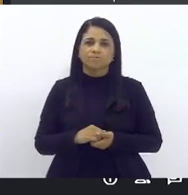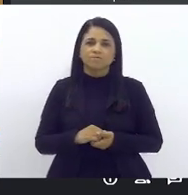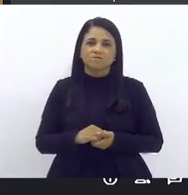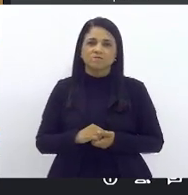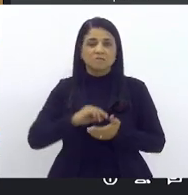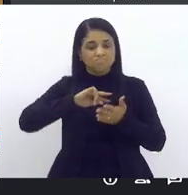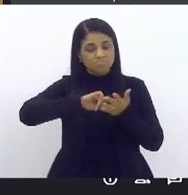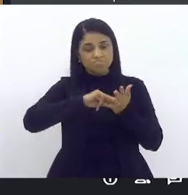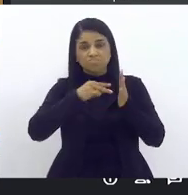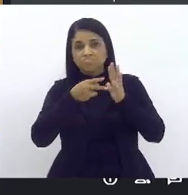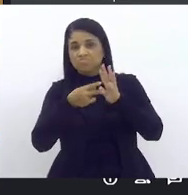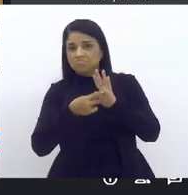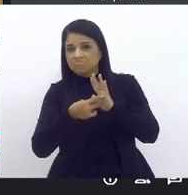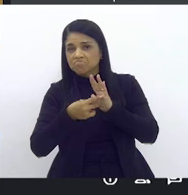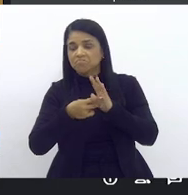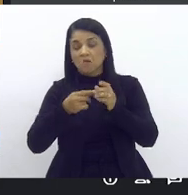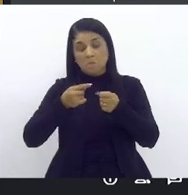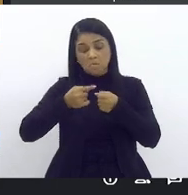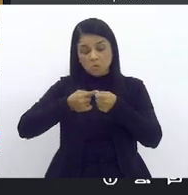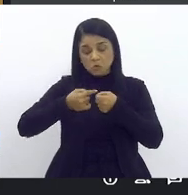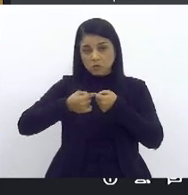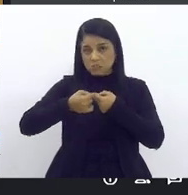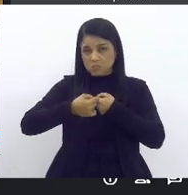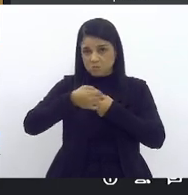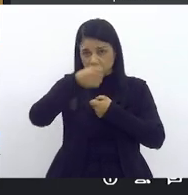Definição essa de muitos municípios